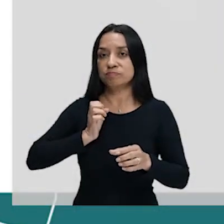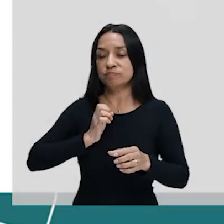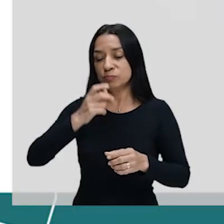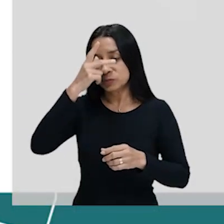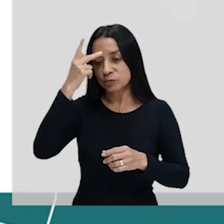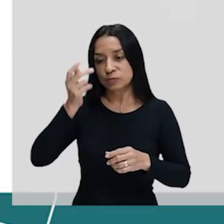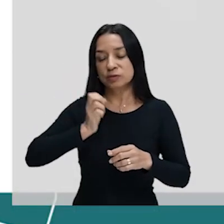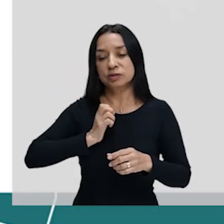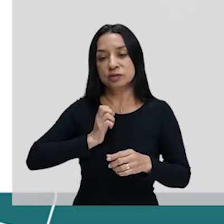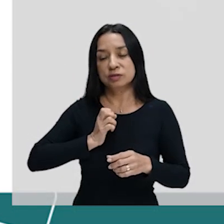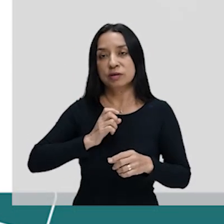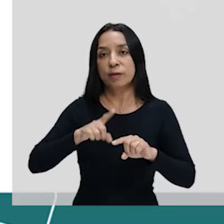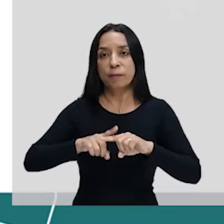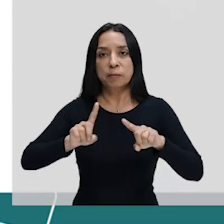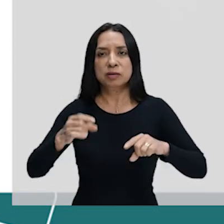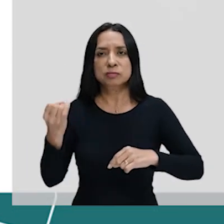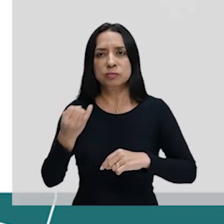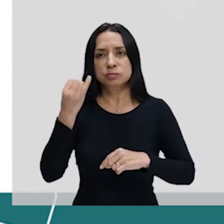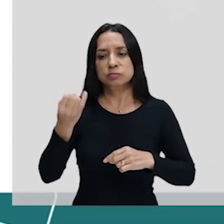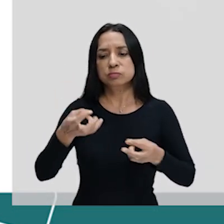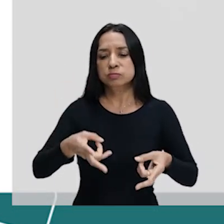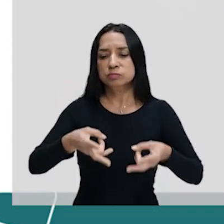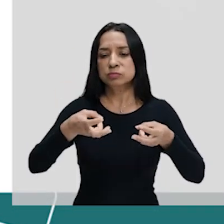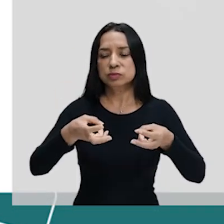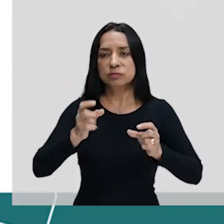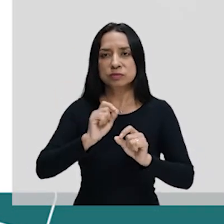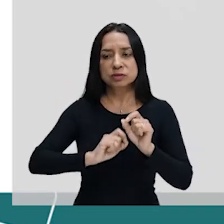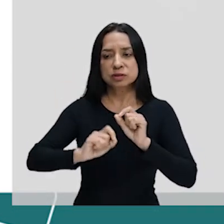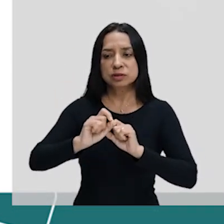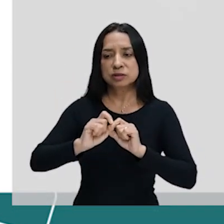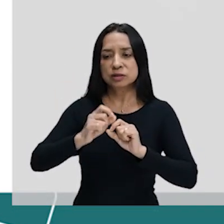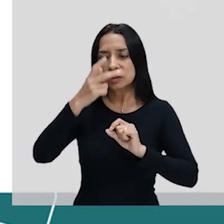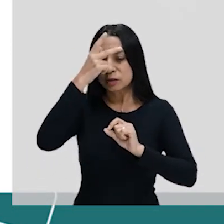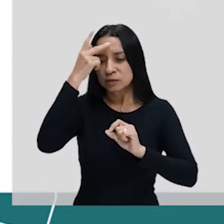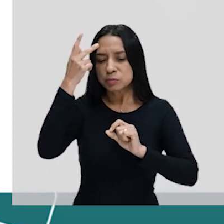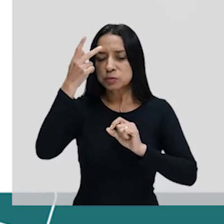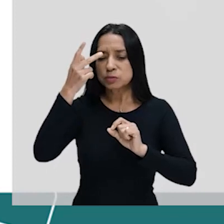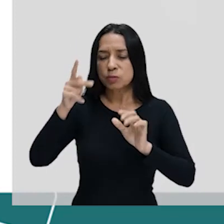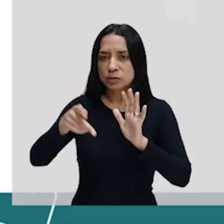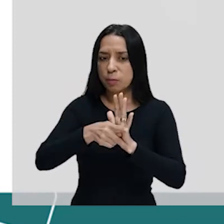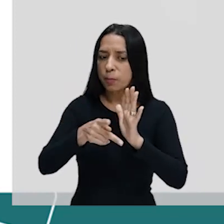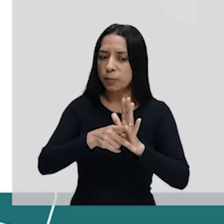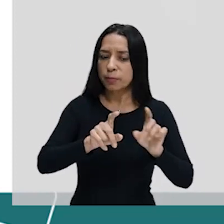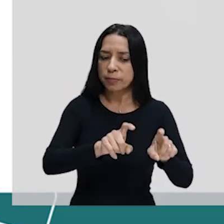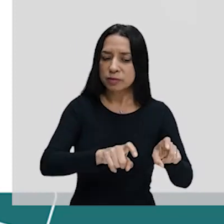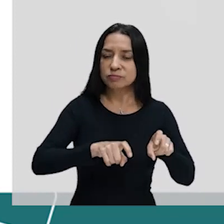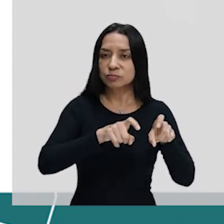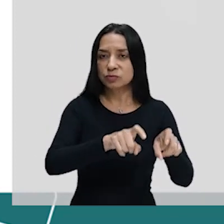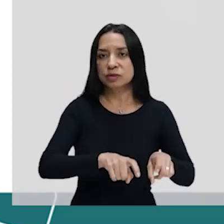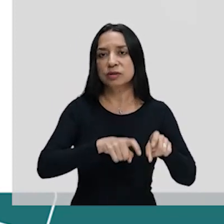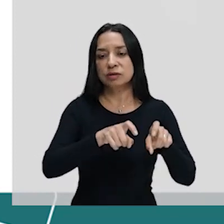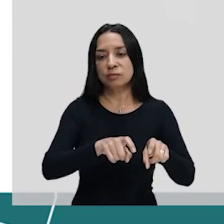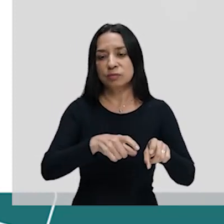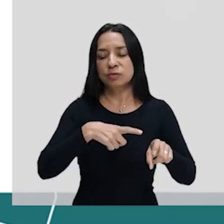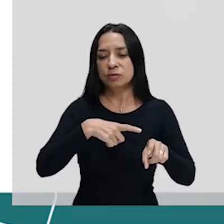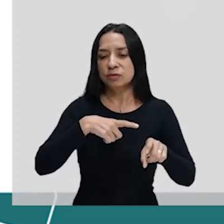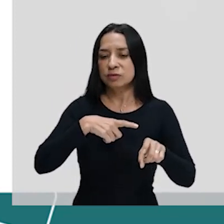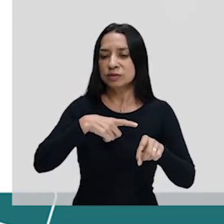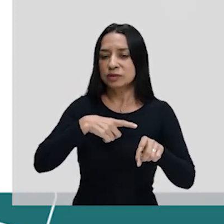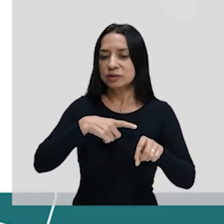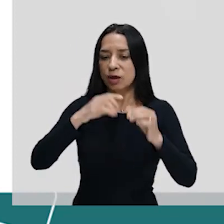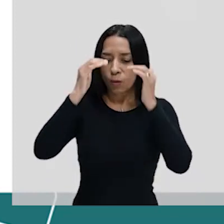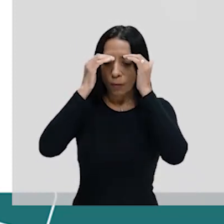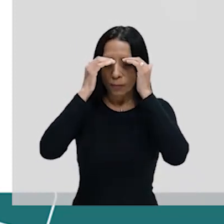Entretanto, galera, é importante observar que esses camponeses que estavam submetidos ao regime de